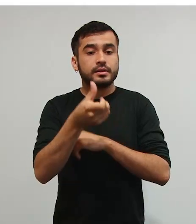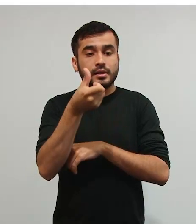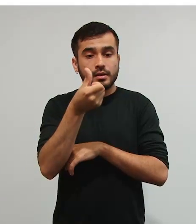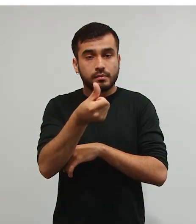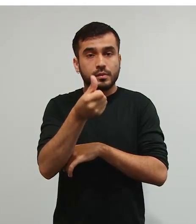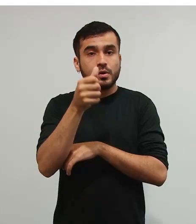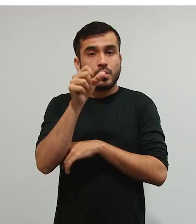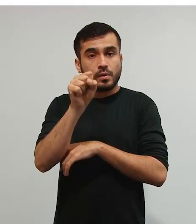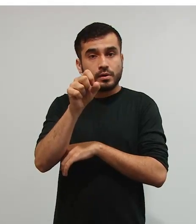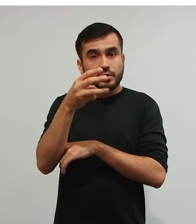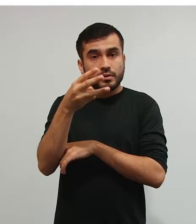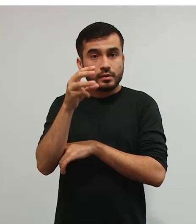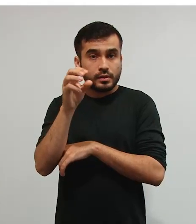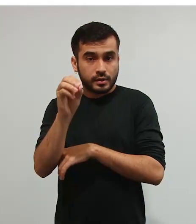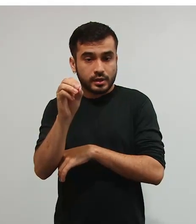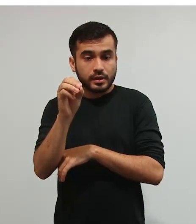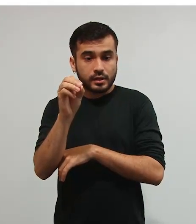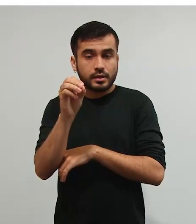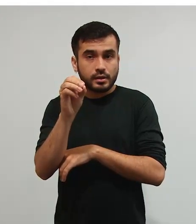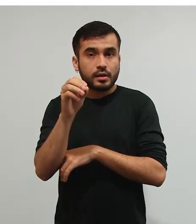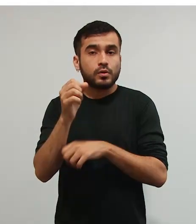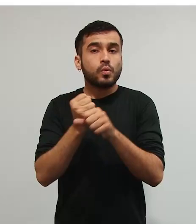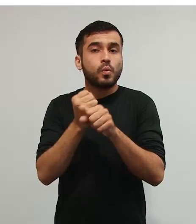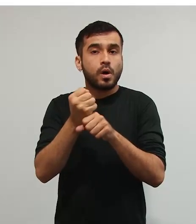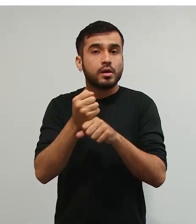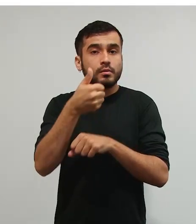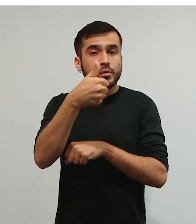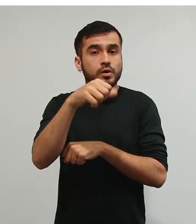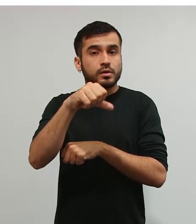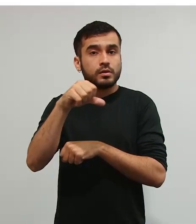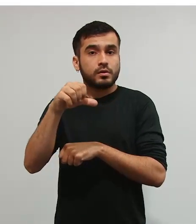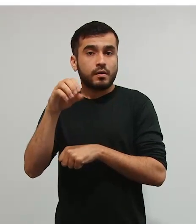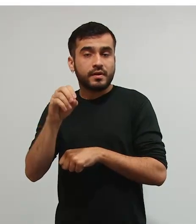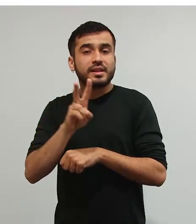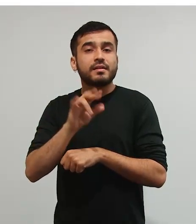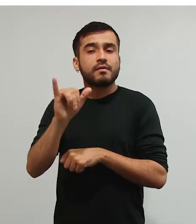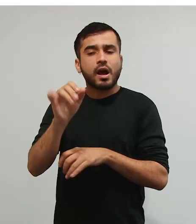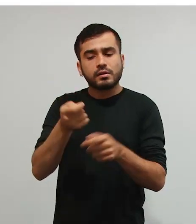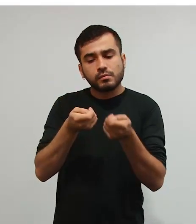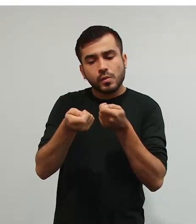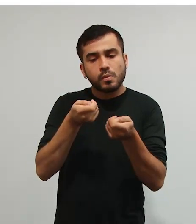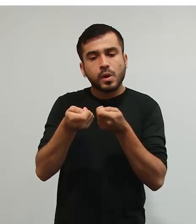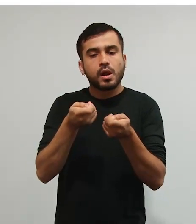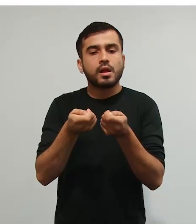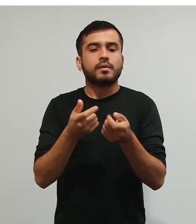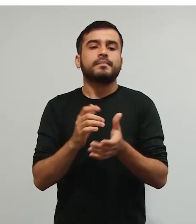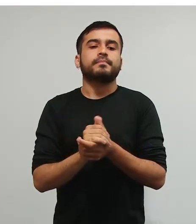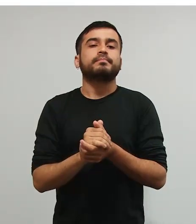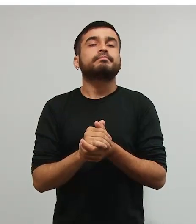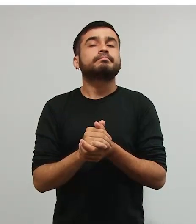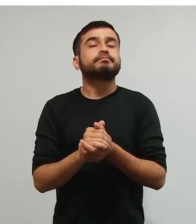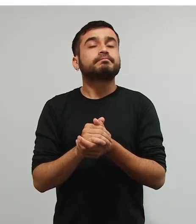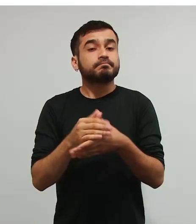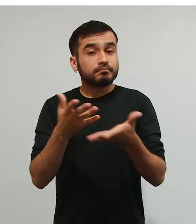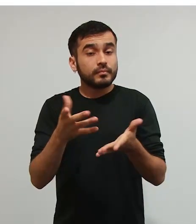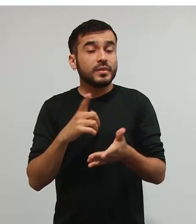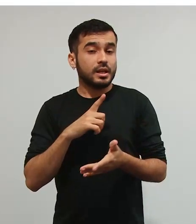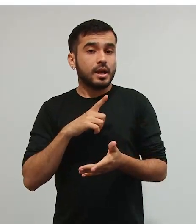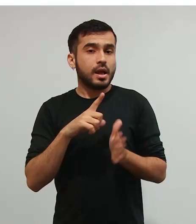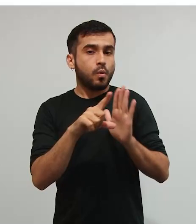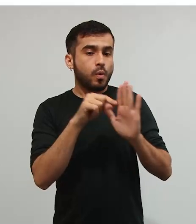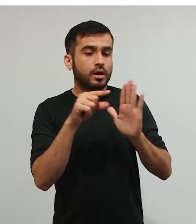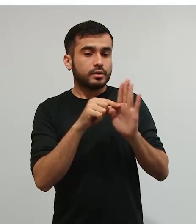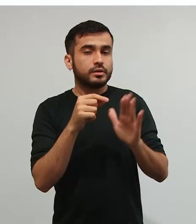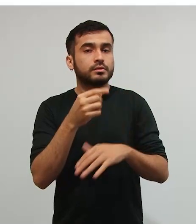de 90, que vai tratar da execução fiscal. Então, trouxe aqui para vocês no slide o artigo 38 da Lei de